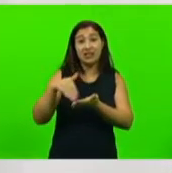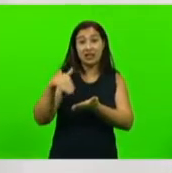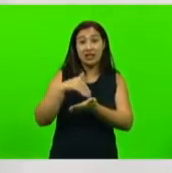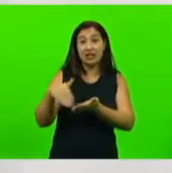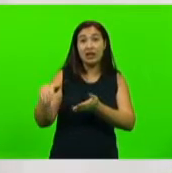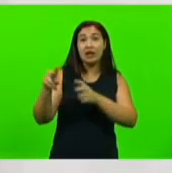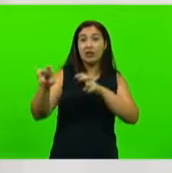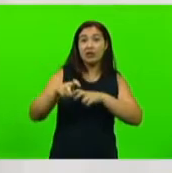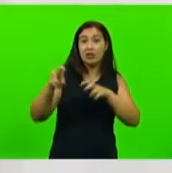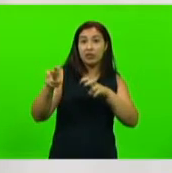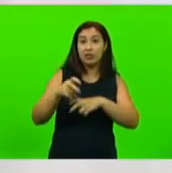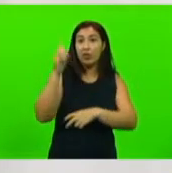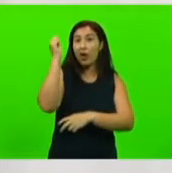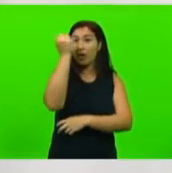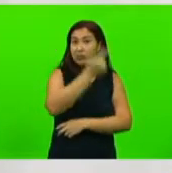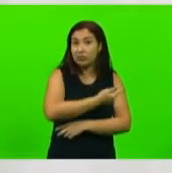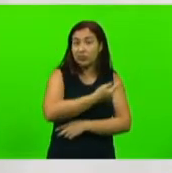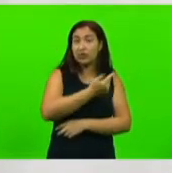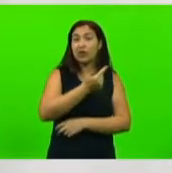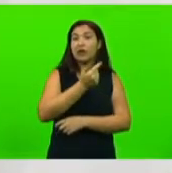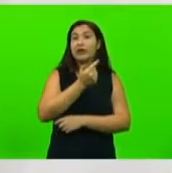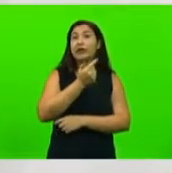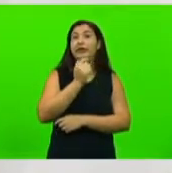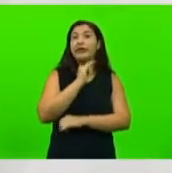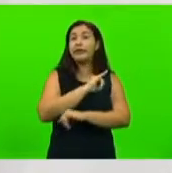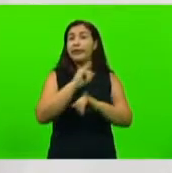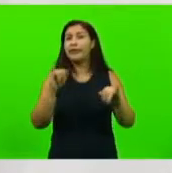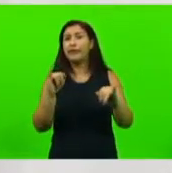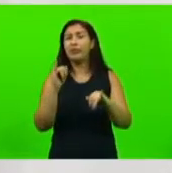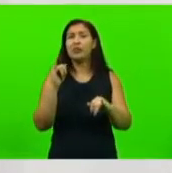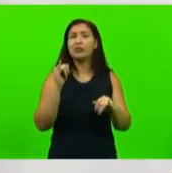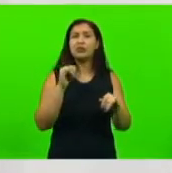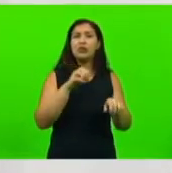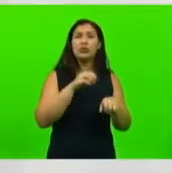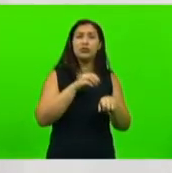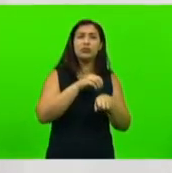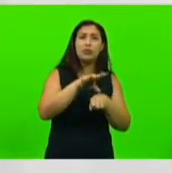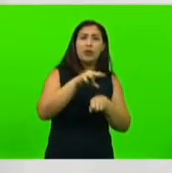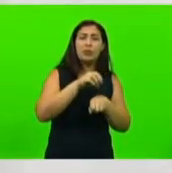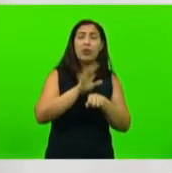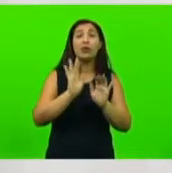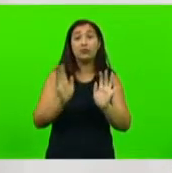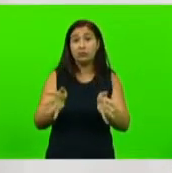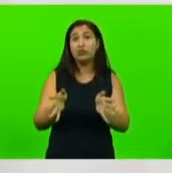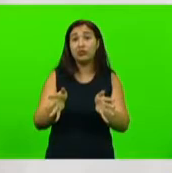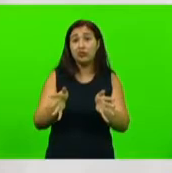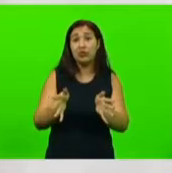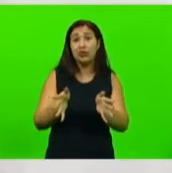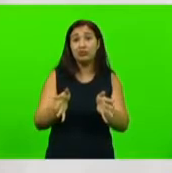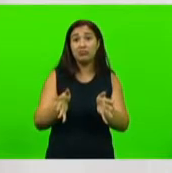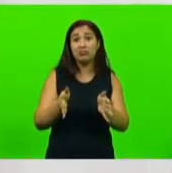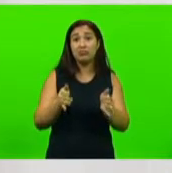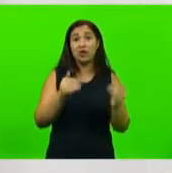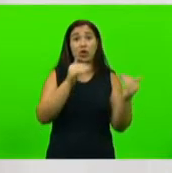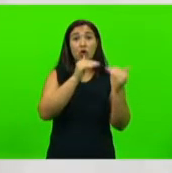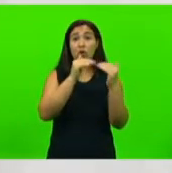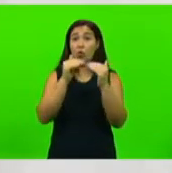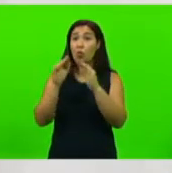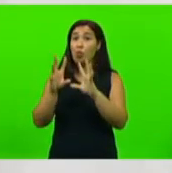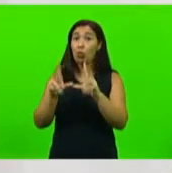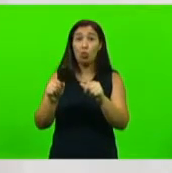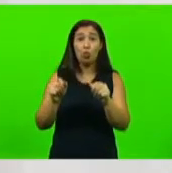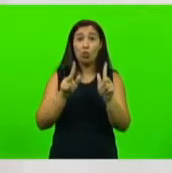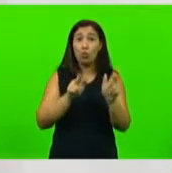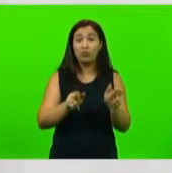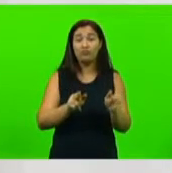deputado Altair, as informações, as orientações foram passadas de forma igual para todo mundo. Então,